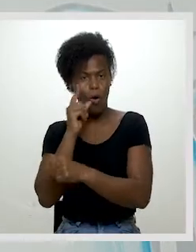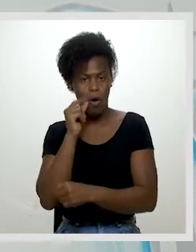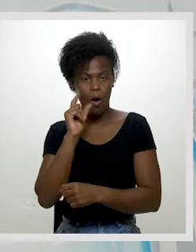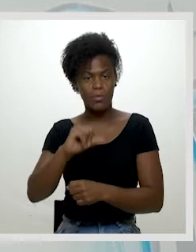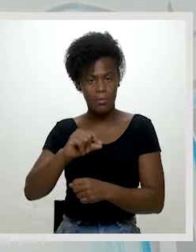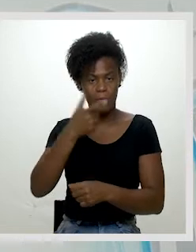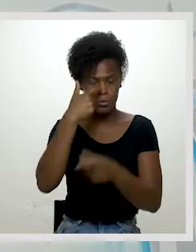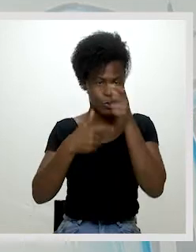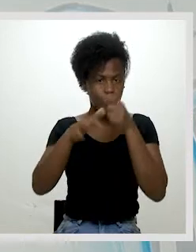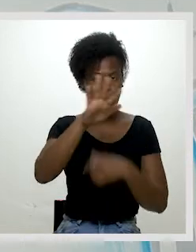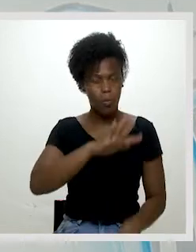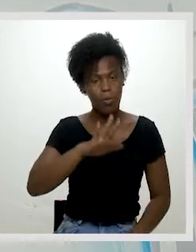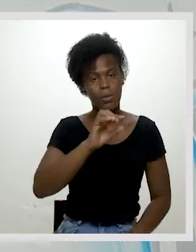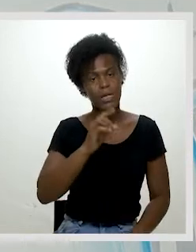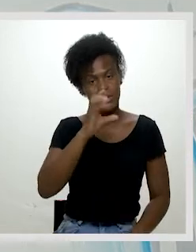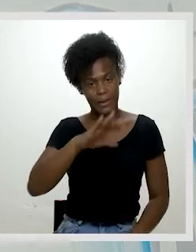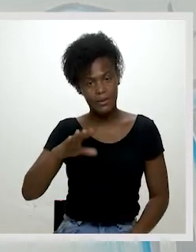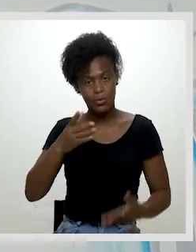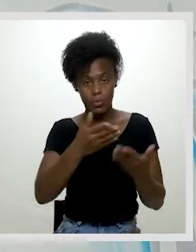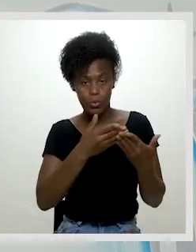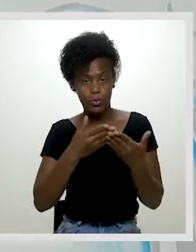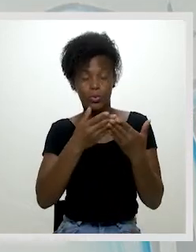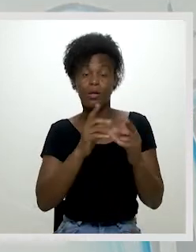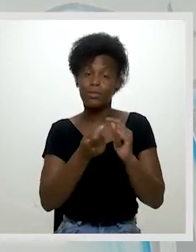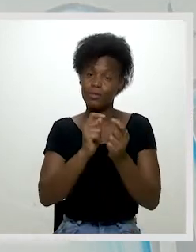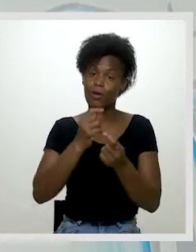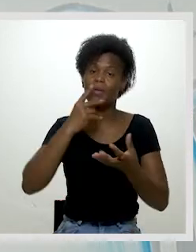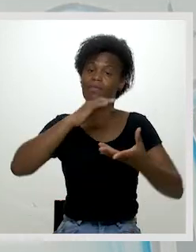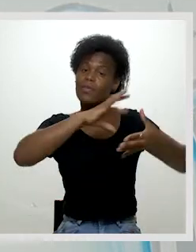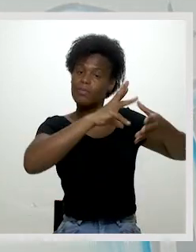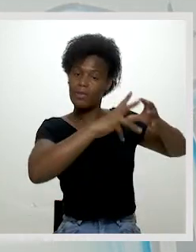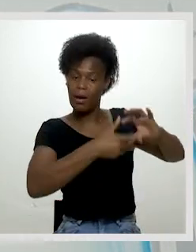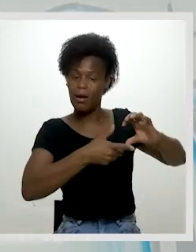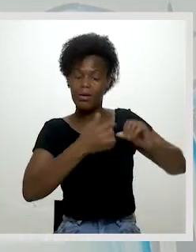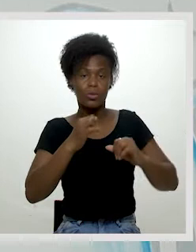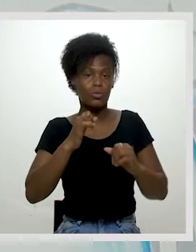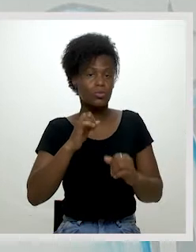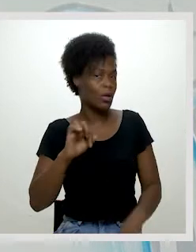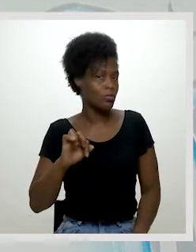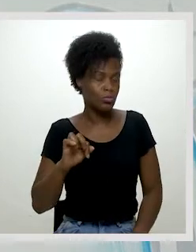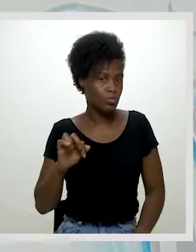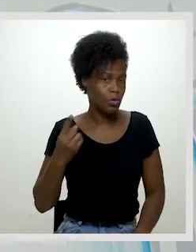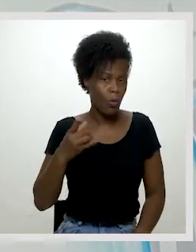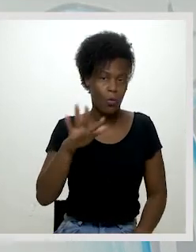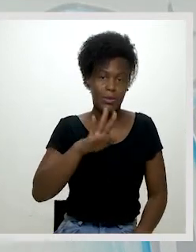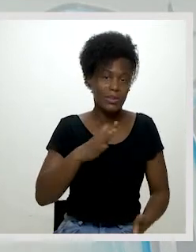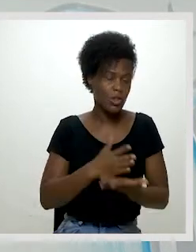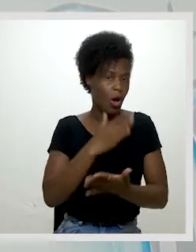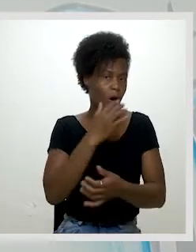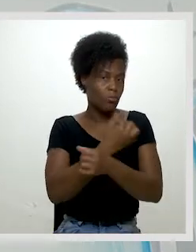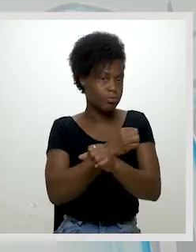são também utilizados para fazer estudos sobre a transformação da Terra. Não são utilizados